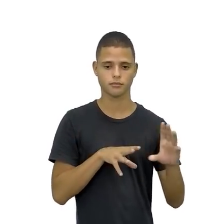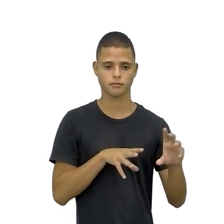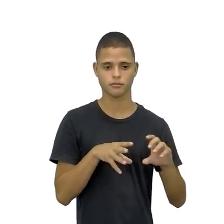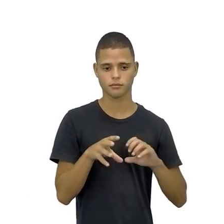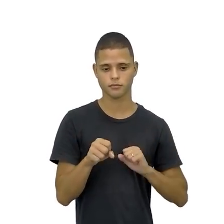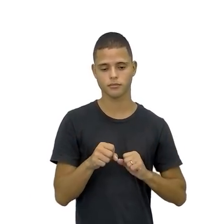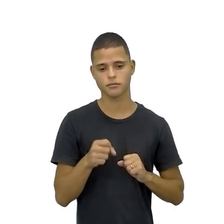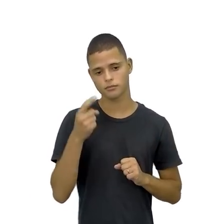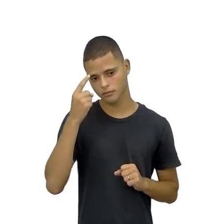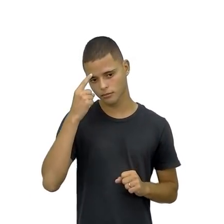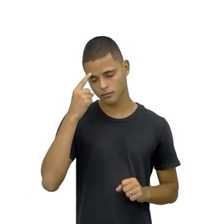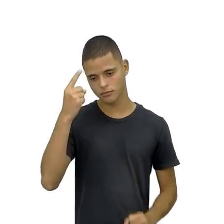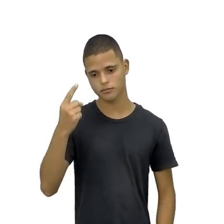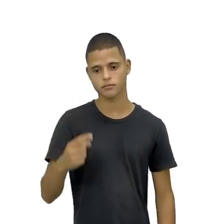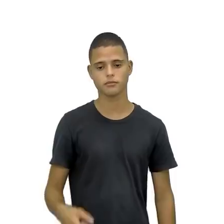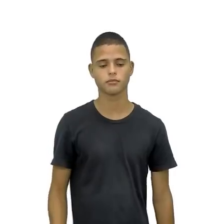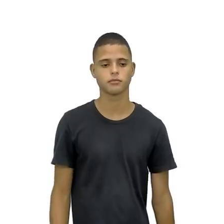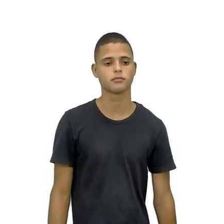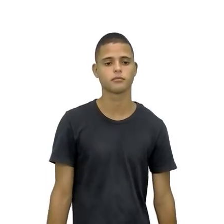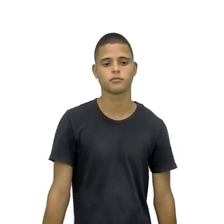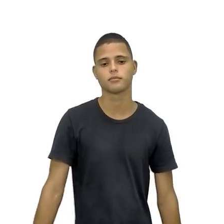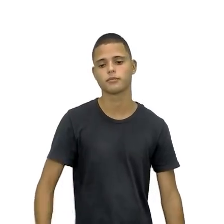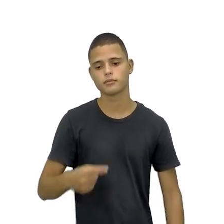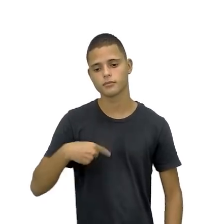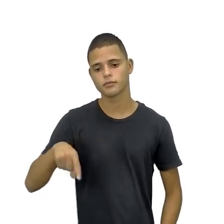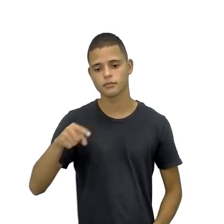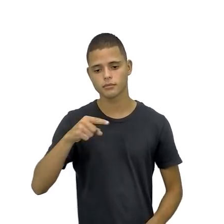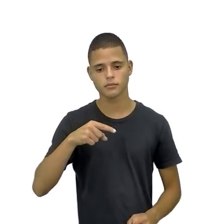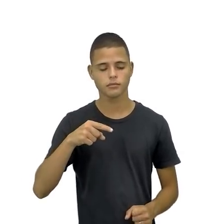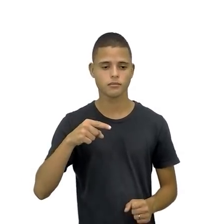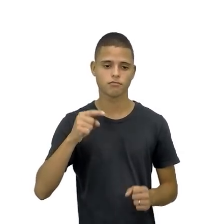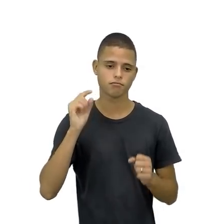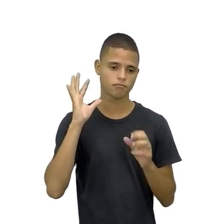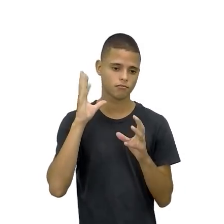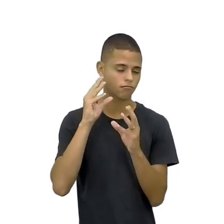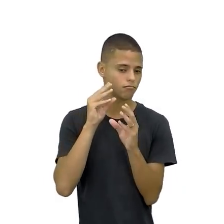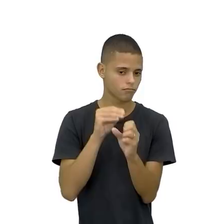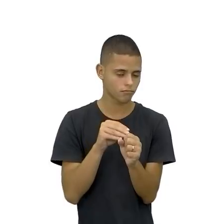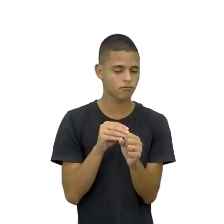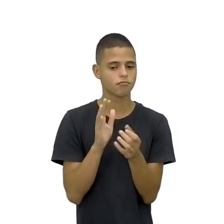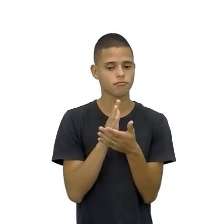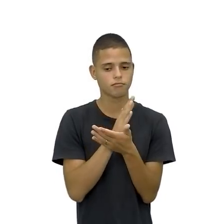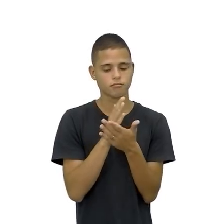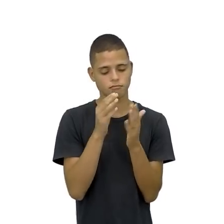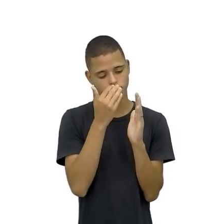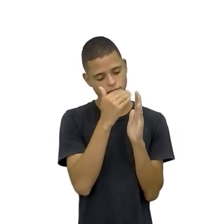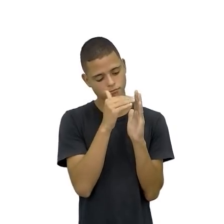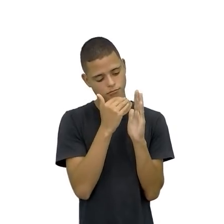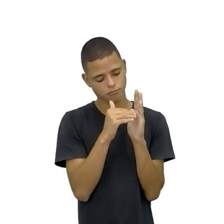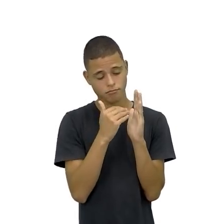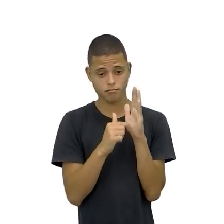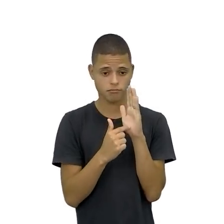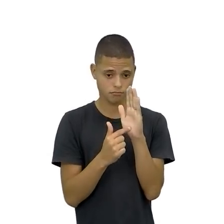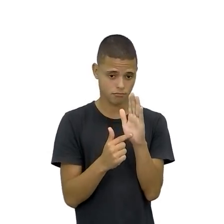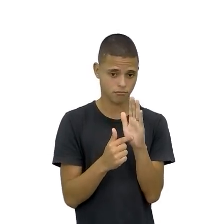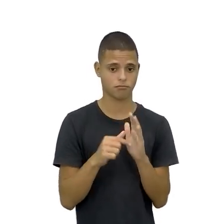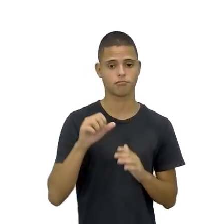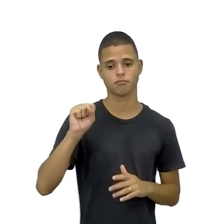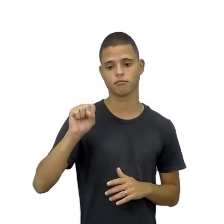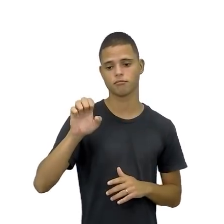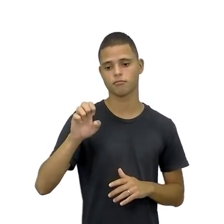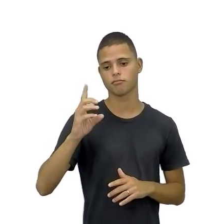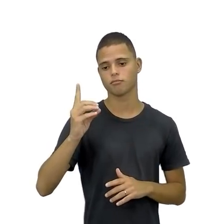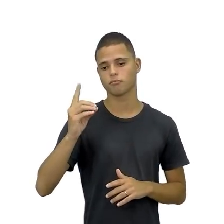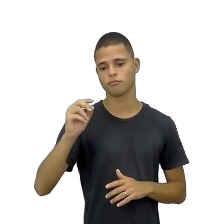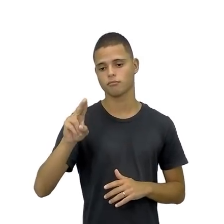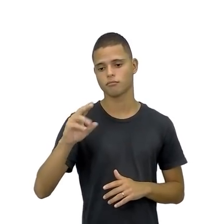formação, pensando que nós fizemos aqui a revisitação das orientações oferecidas pela SEDUC na Semana